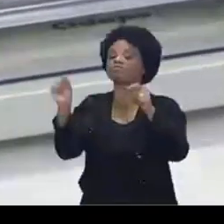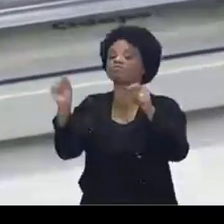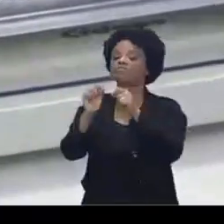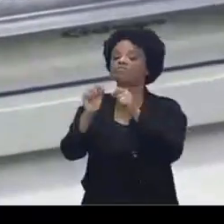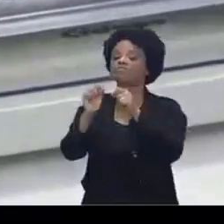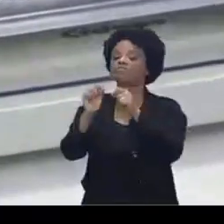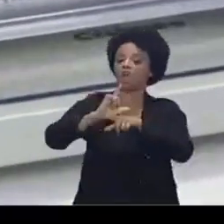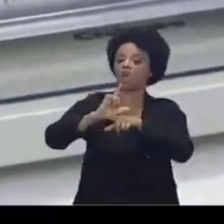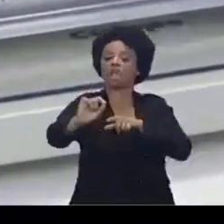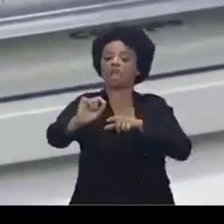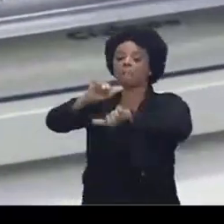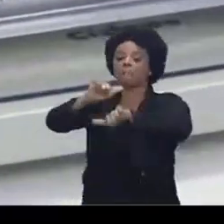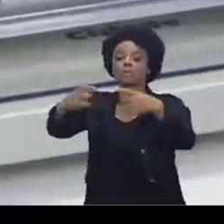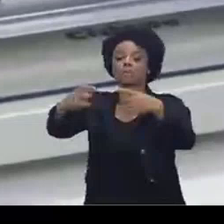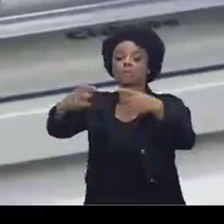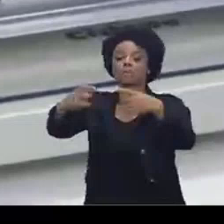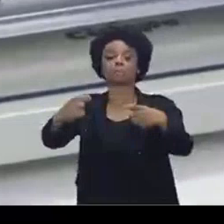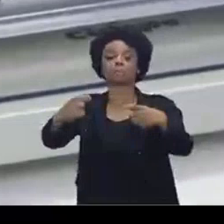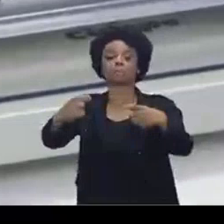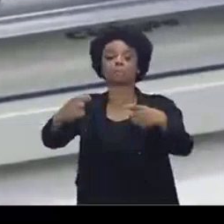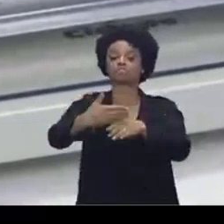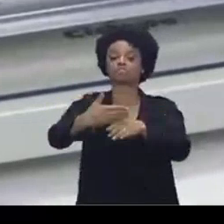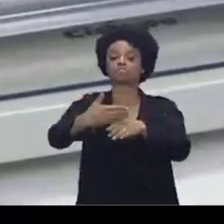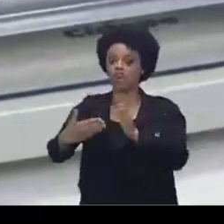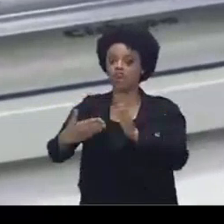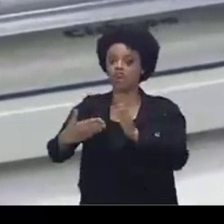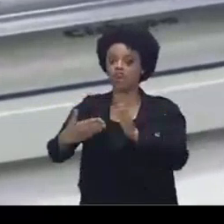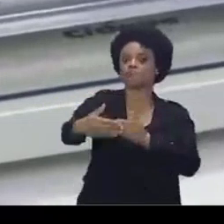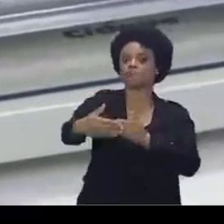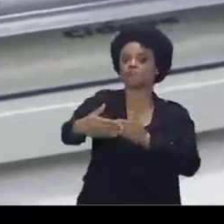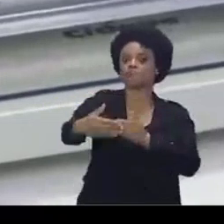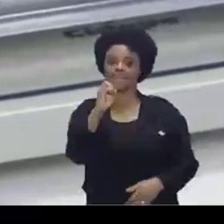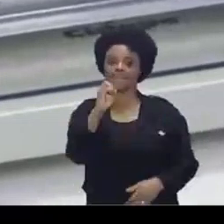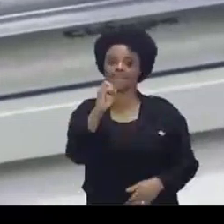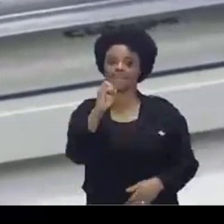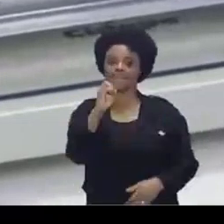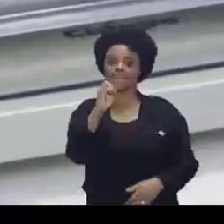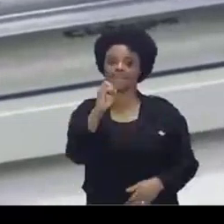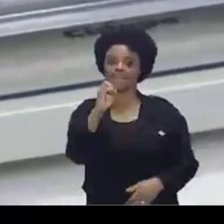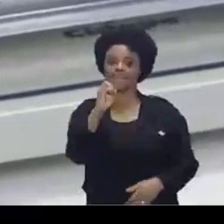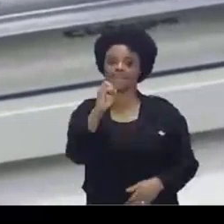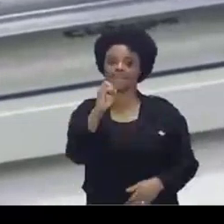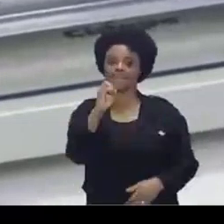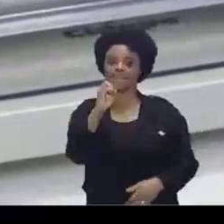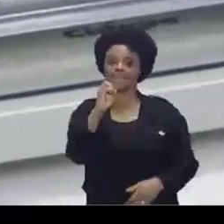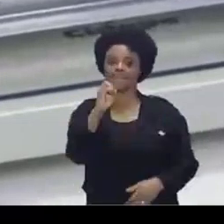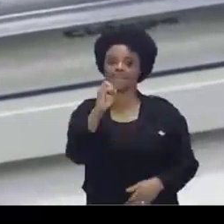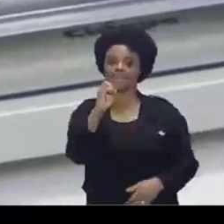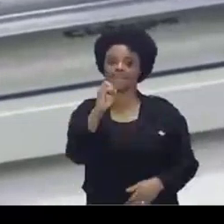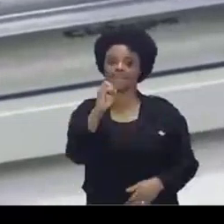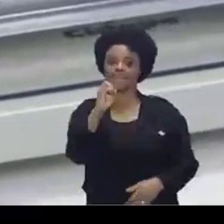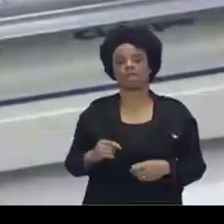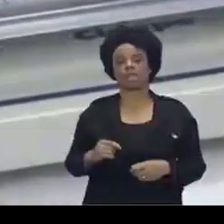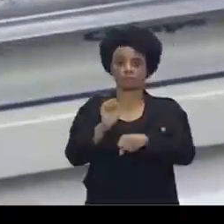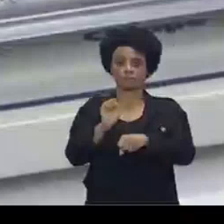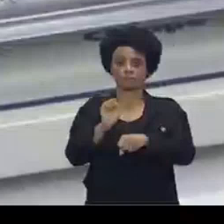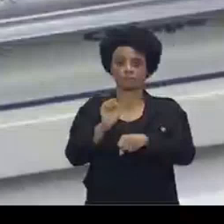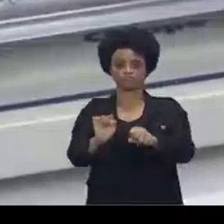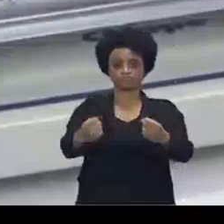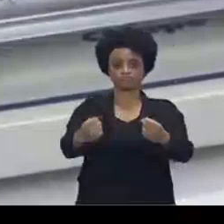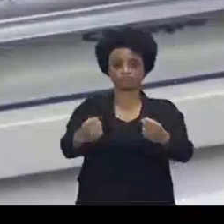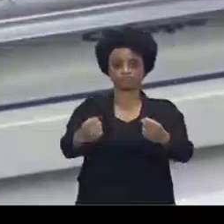sua posição inicial. Em vez de traçar de 0, você pode sair com a sua posição inicial de 5 milímetros, ou seja, você vai tendo